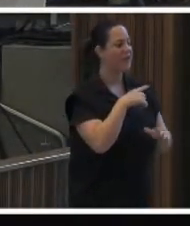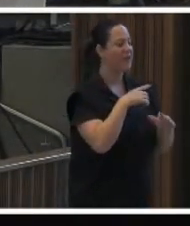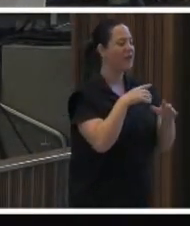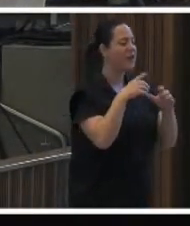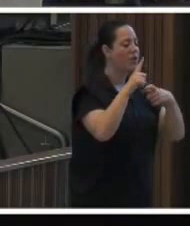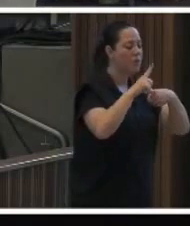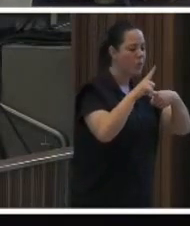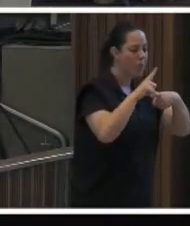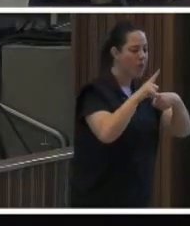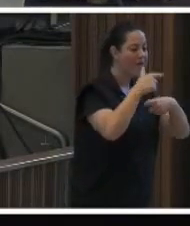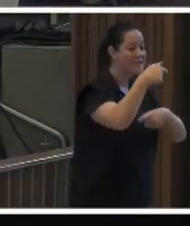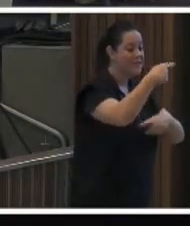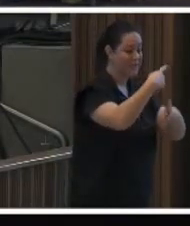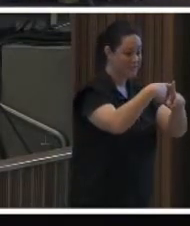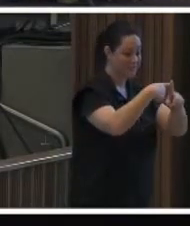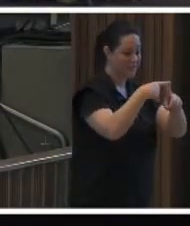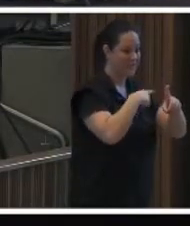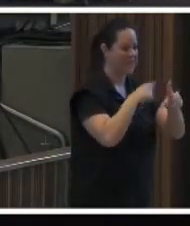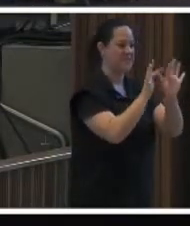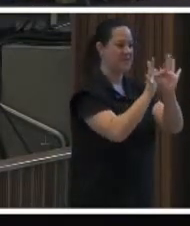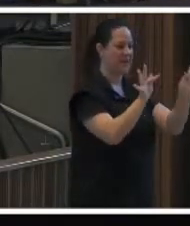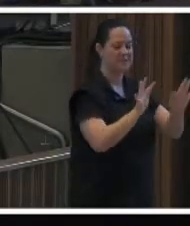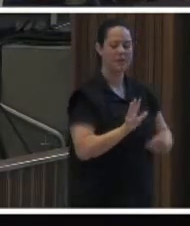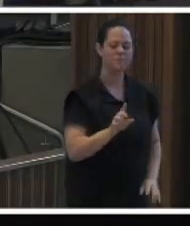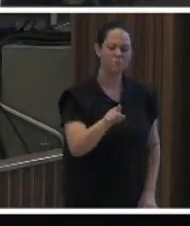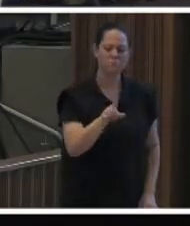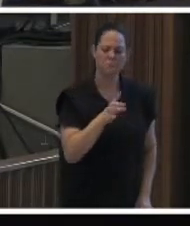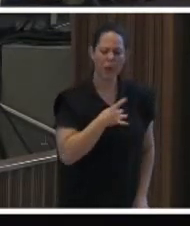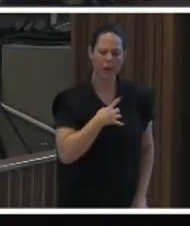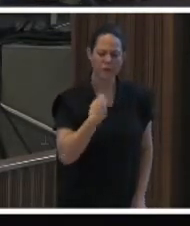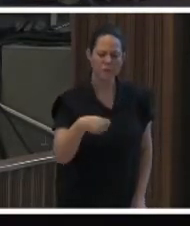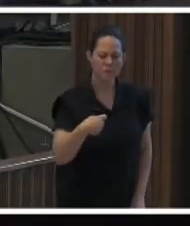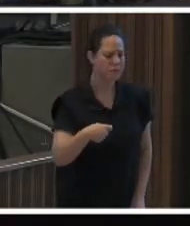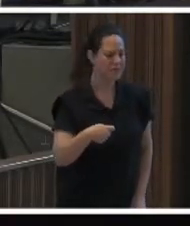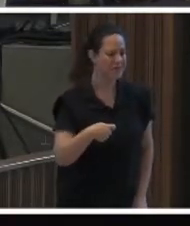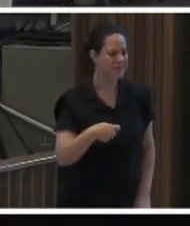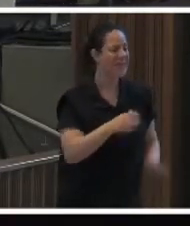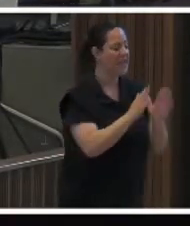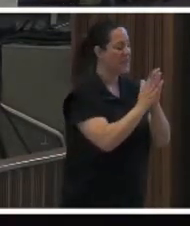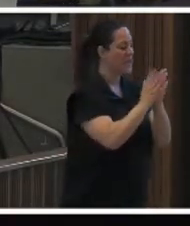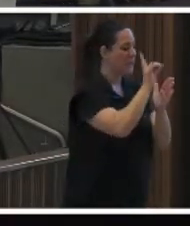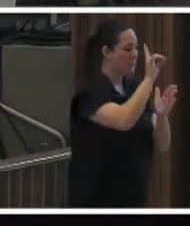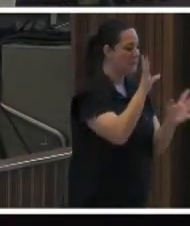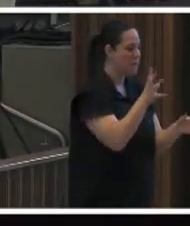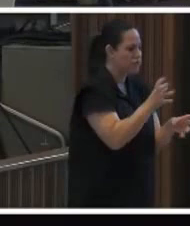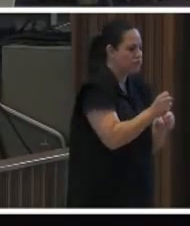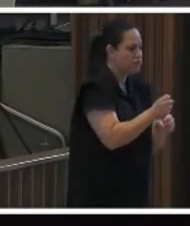de Lucas 7 vezes. E em toda a Bíblia ela se repete